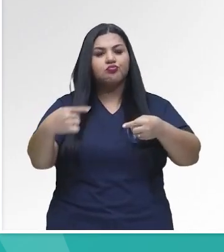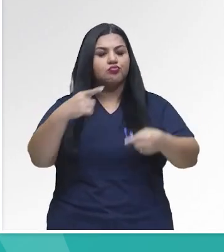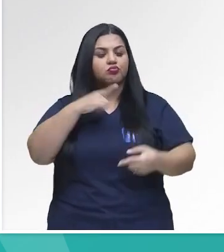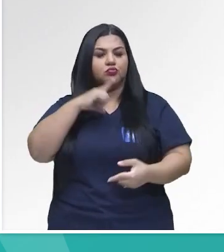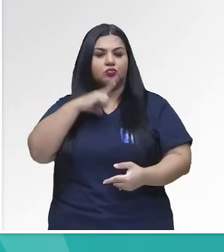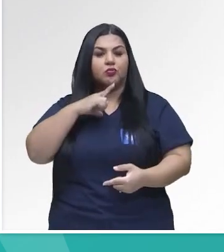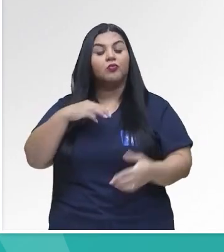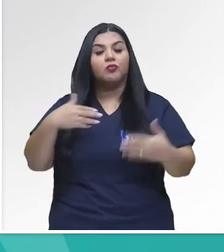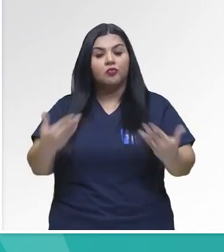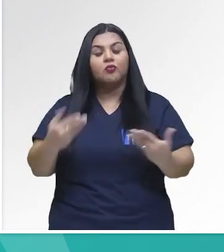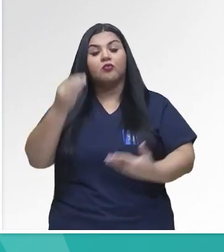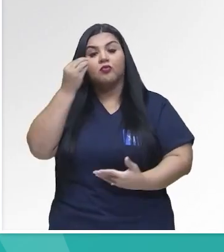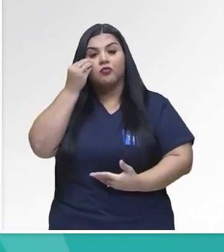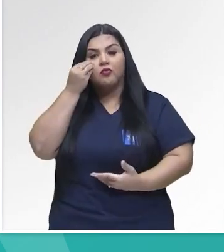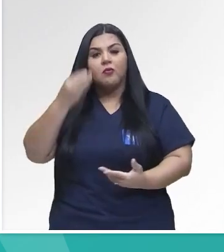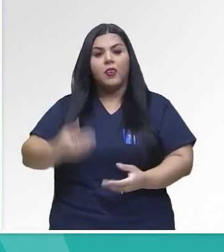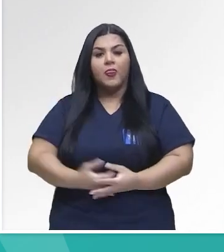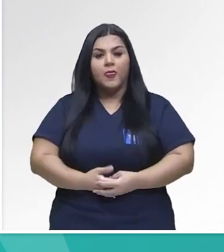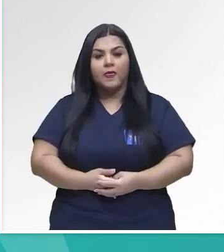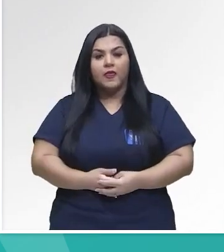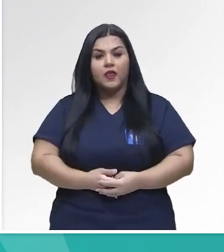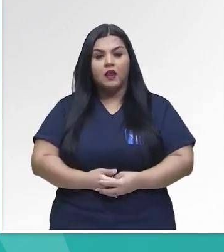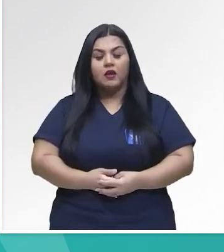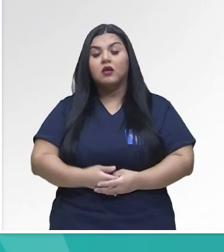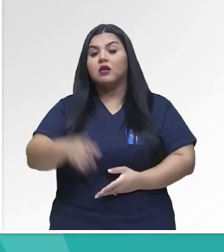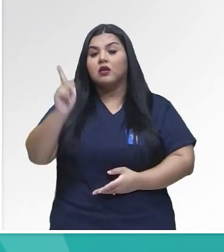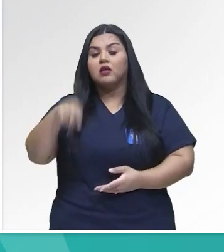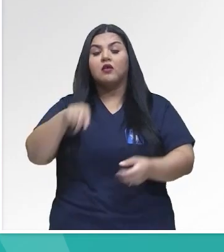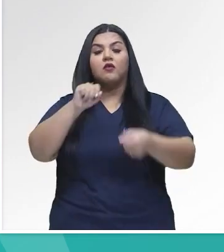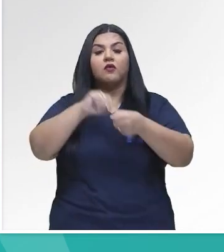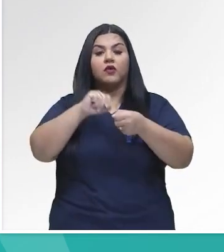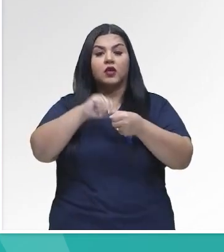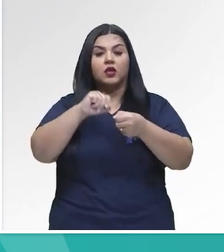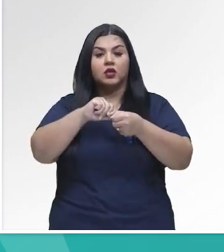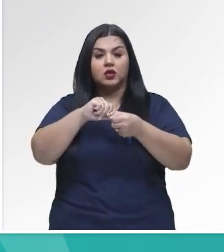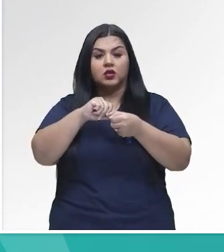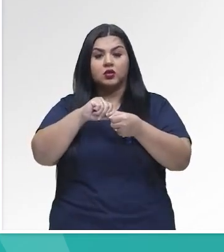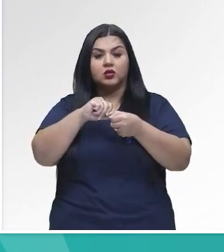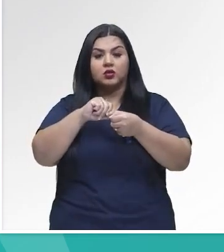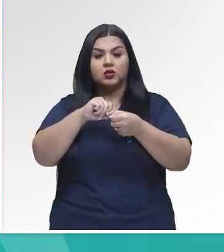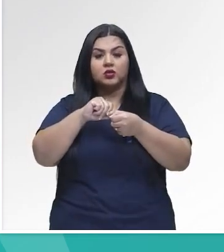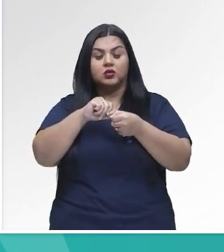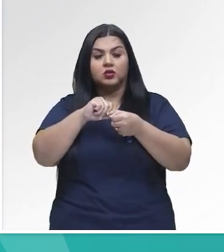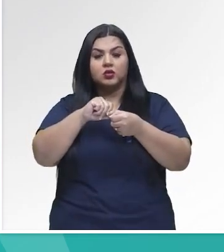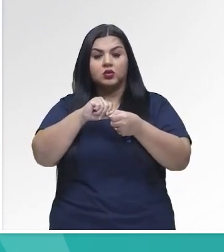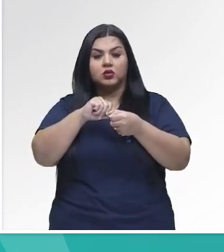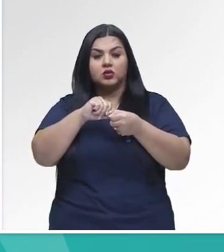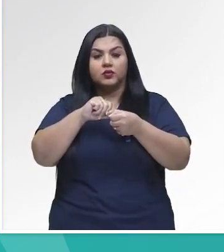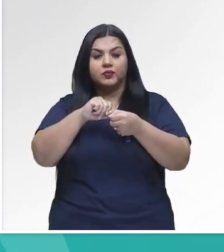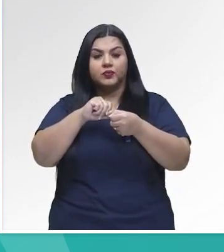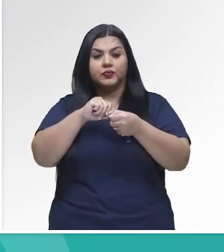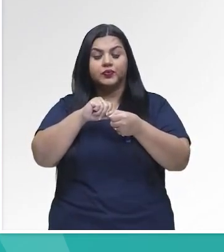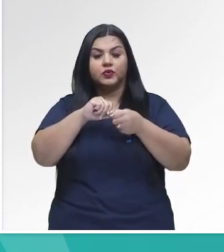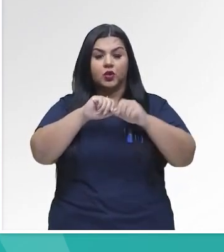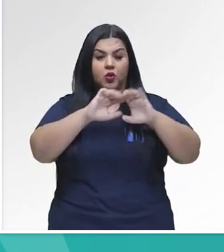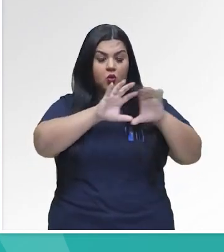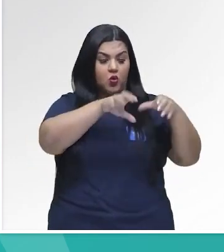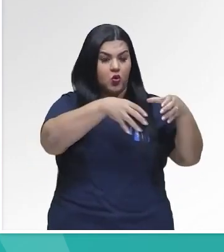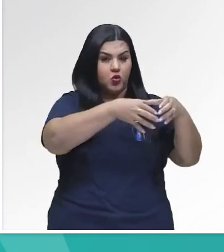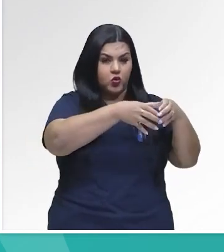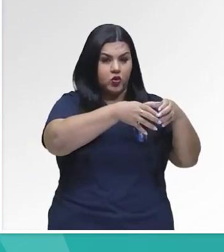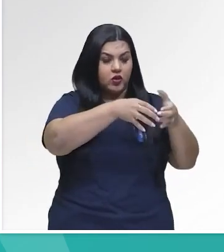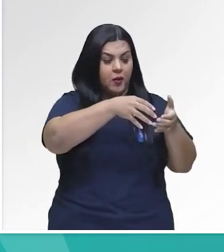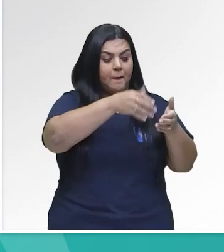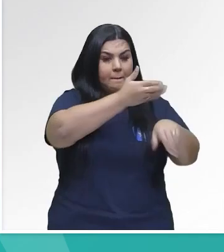né? Então, ele é composto, esses exércitos são compostos por um exército composto por